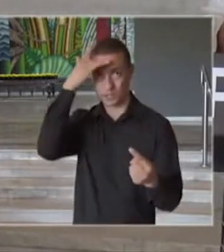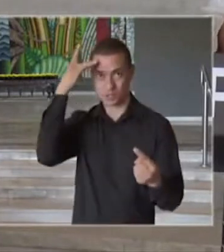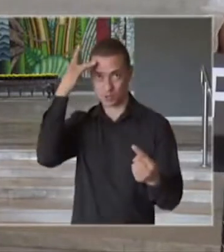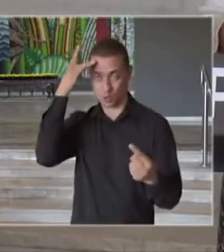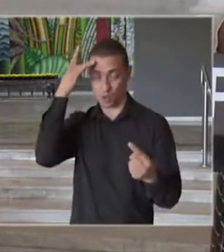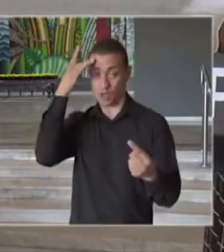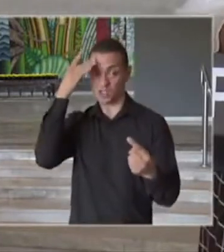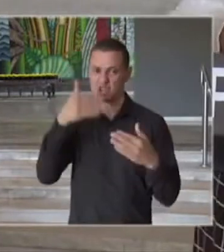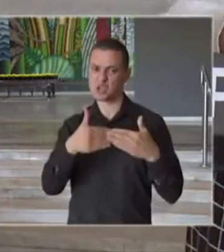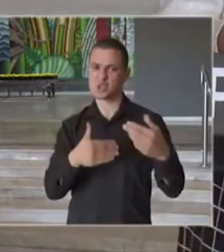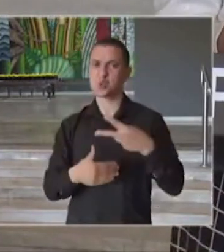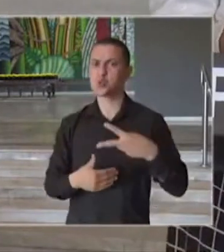ou três próximas semanas. Obrigado. Obrigado. Obrigado. Obrigado. Obrigado. Obrigado.